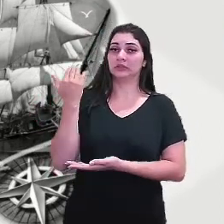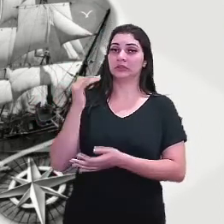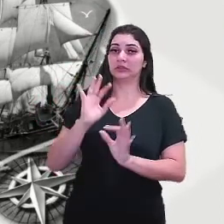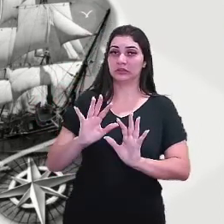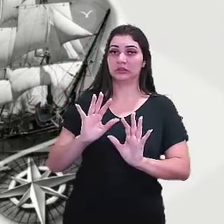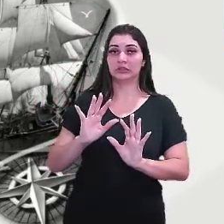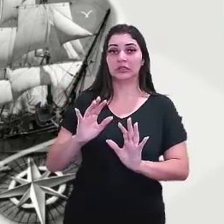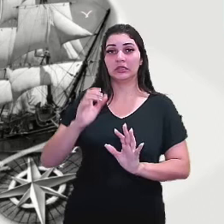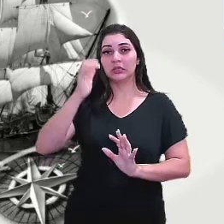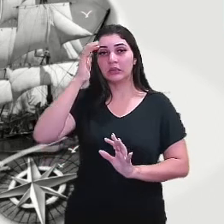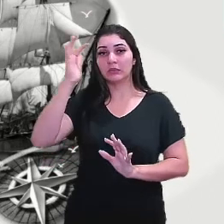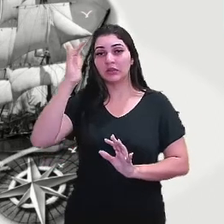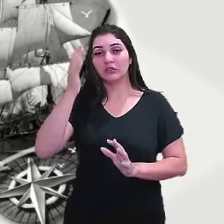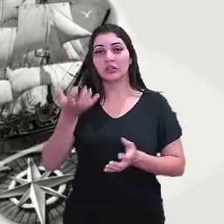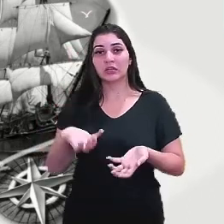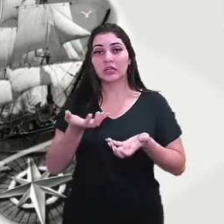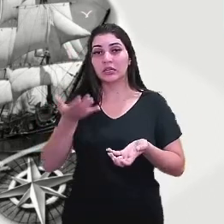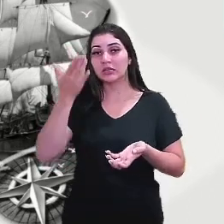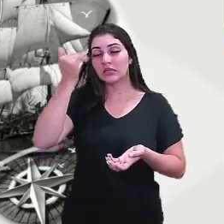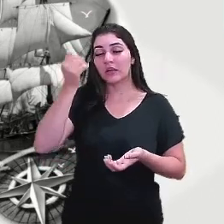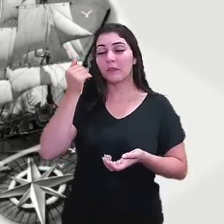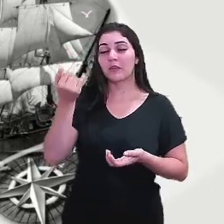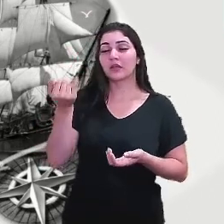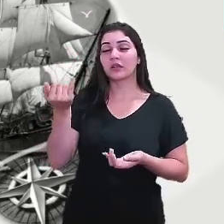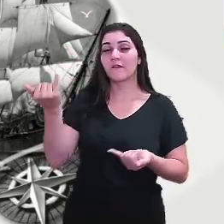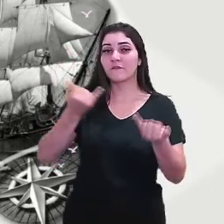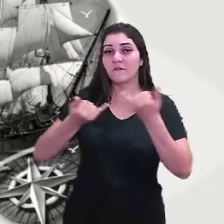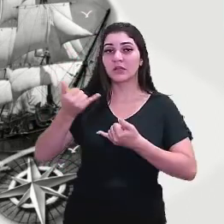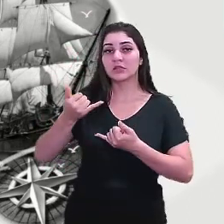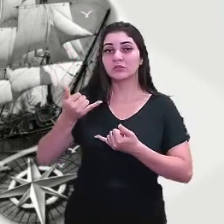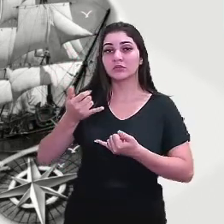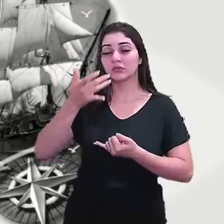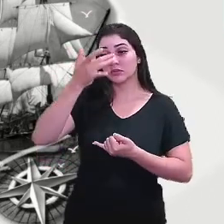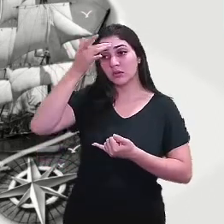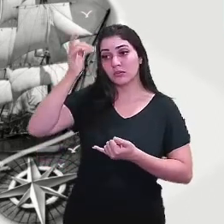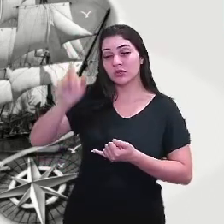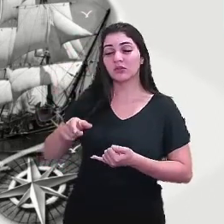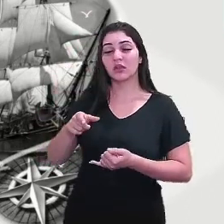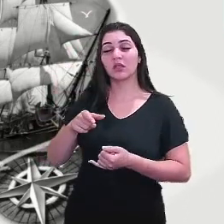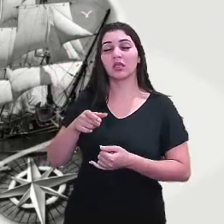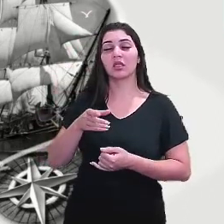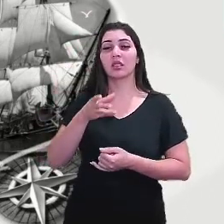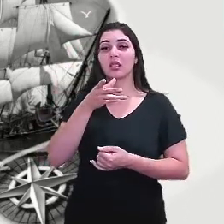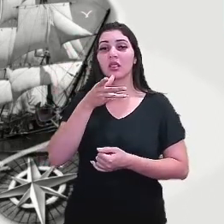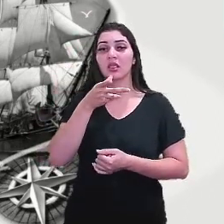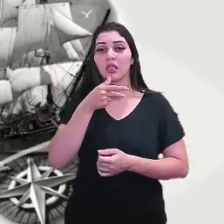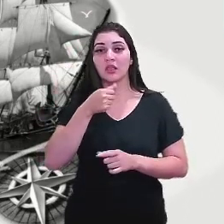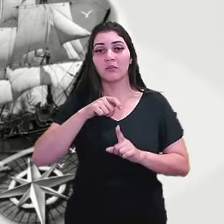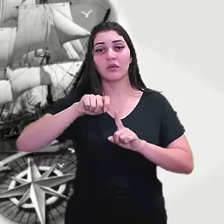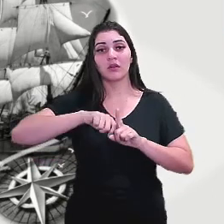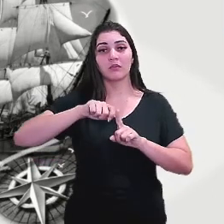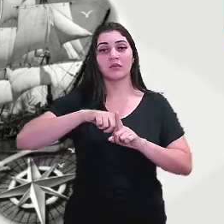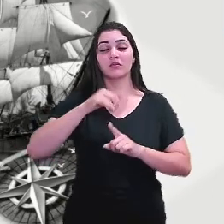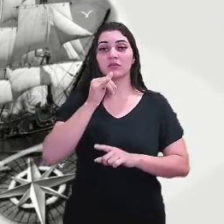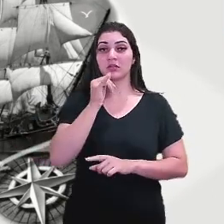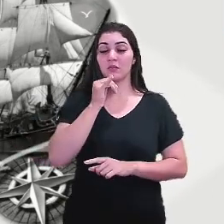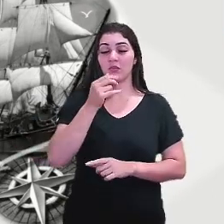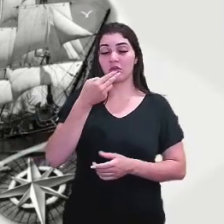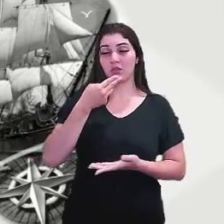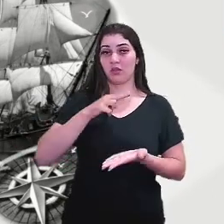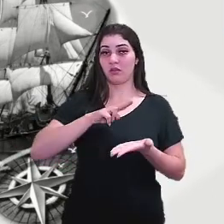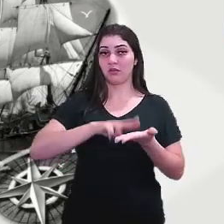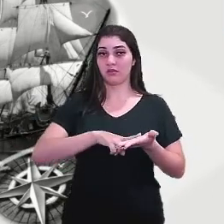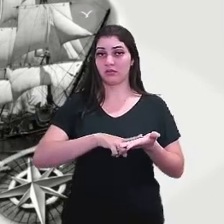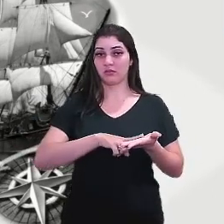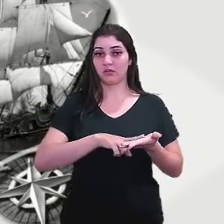Imagina você querer saber notícias de uma pessoa, você levar meses Veja, a sua carta vai sair daqui, por